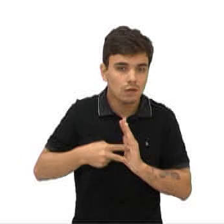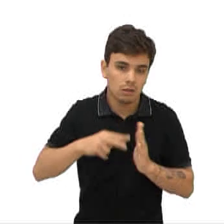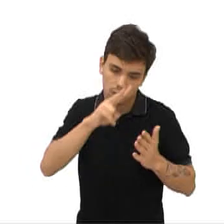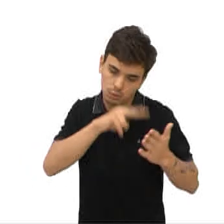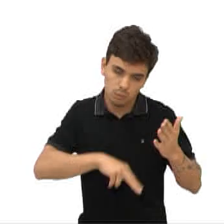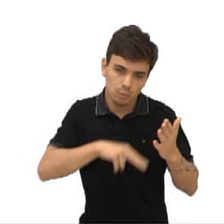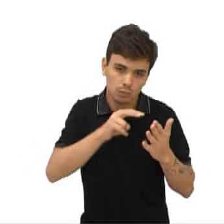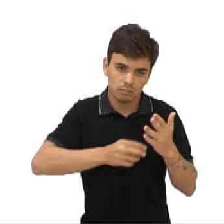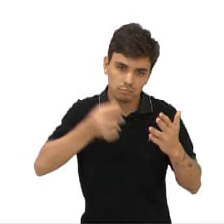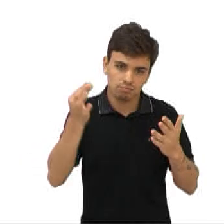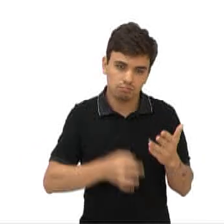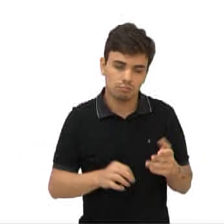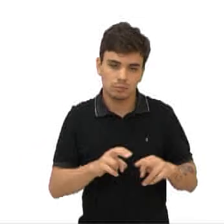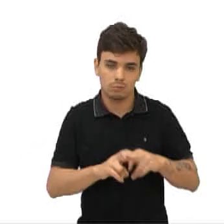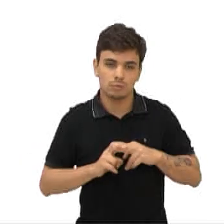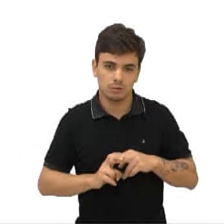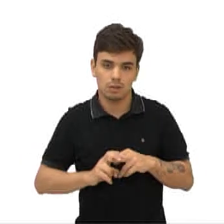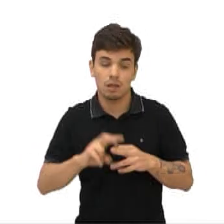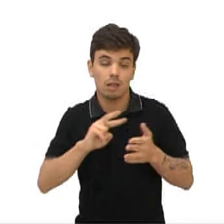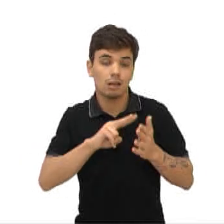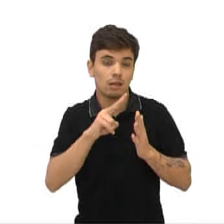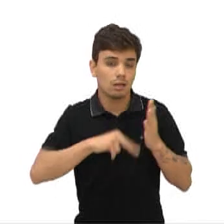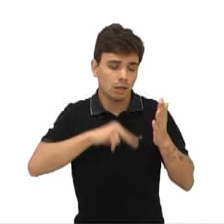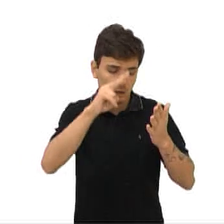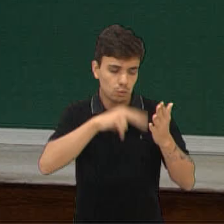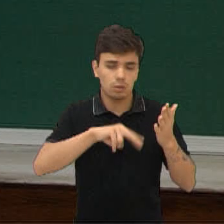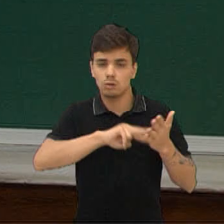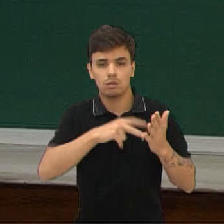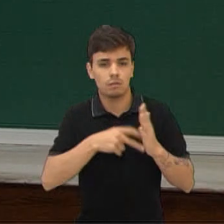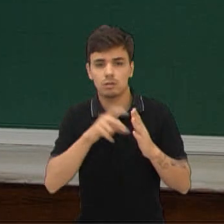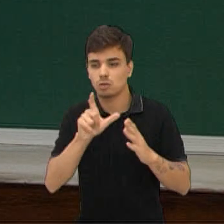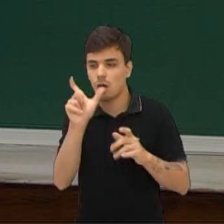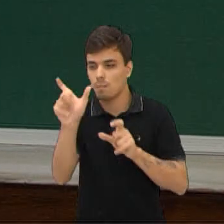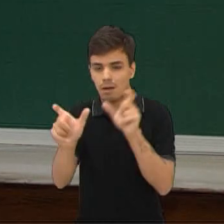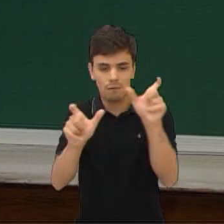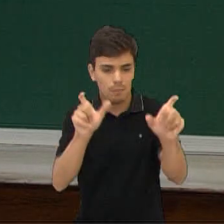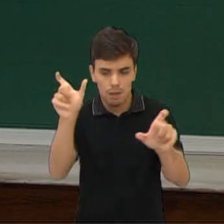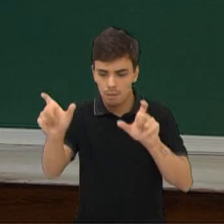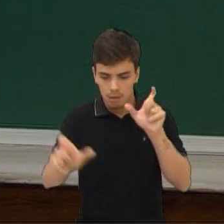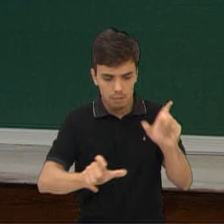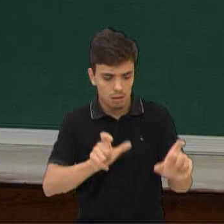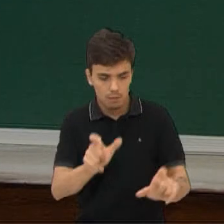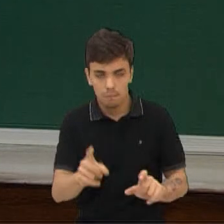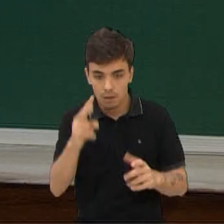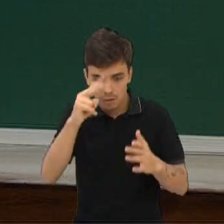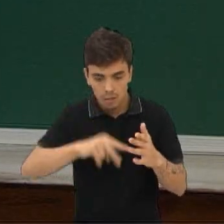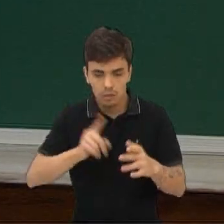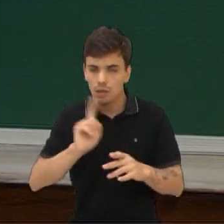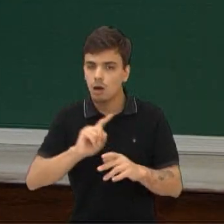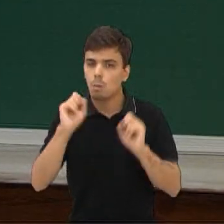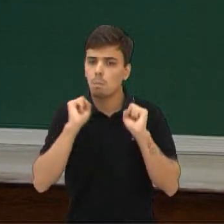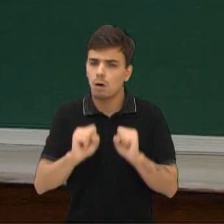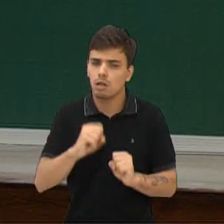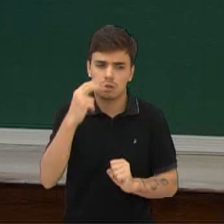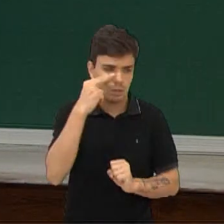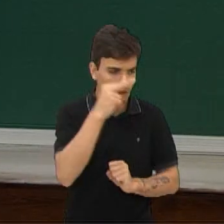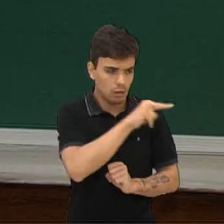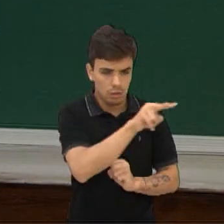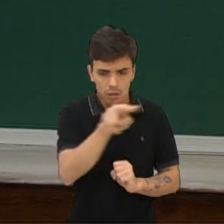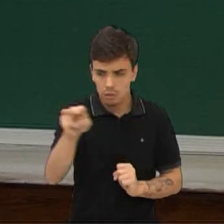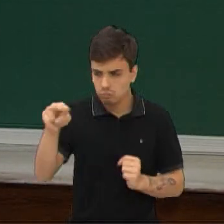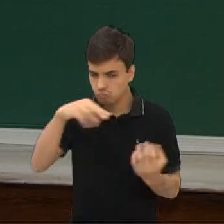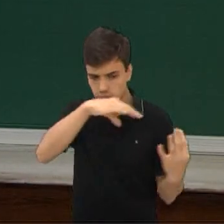eficiente. Leitura não é apenas de palavras, né? Juntar a letrinha não é ler. A gente pode ler o mundo ao nosso